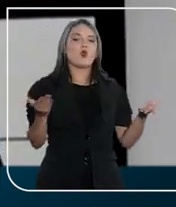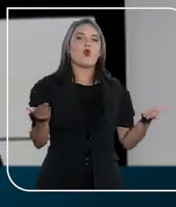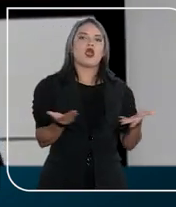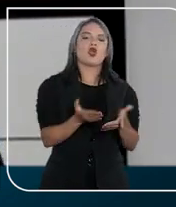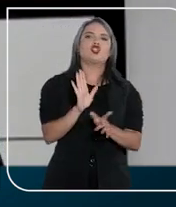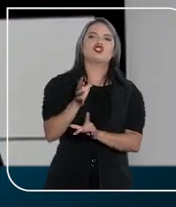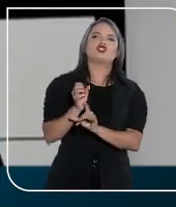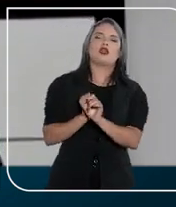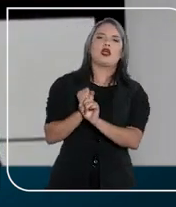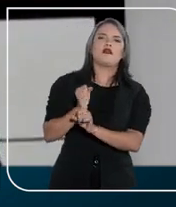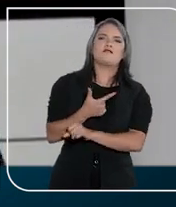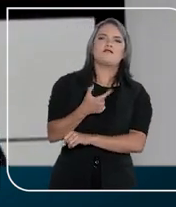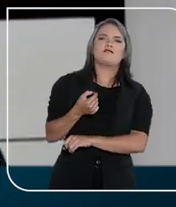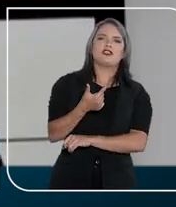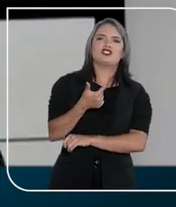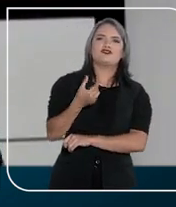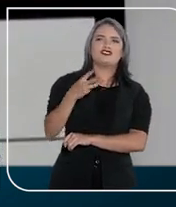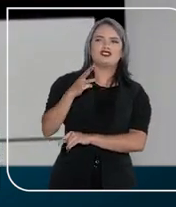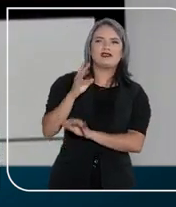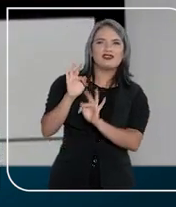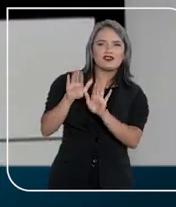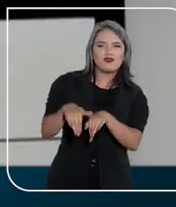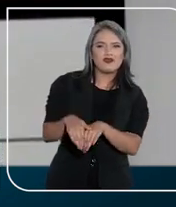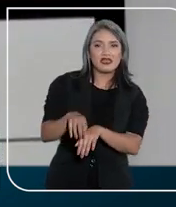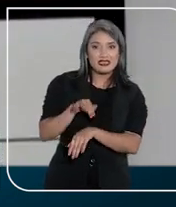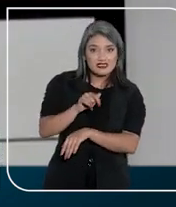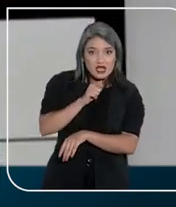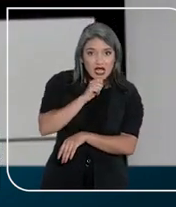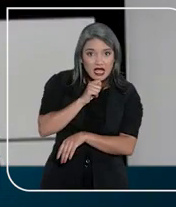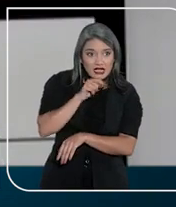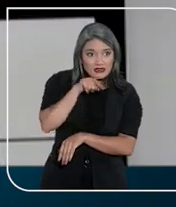de 2023, se ainda tiver algum